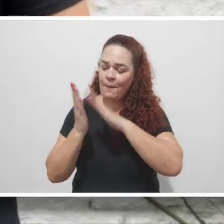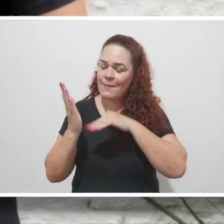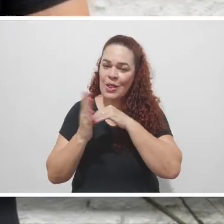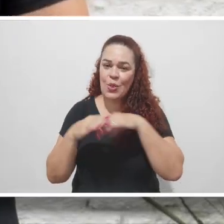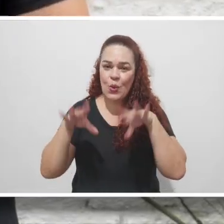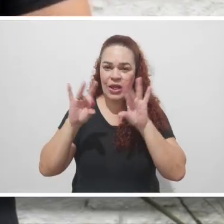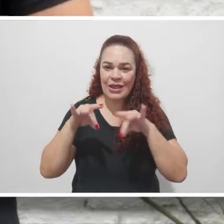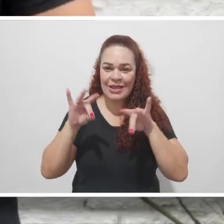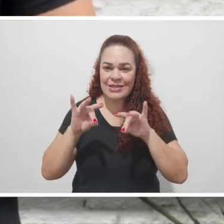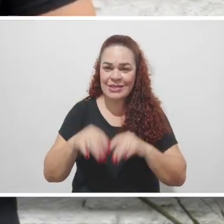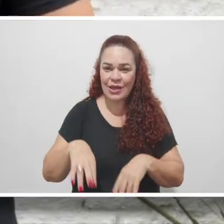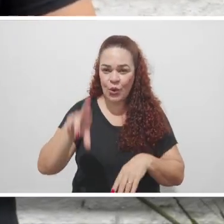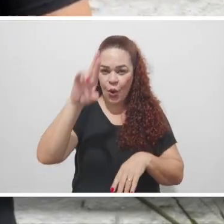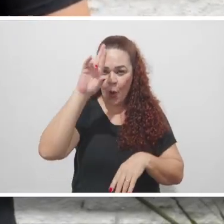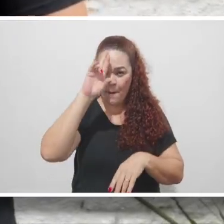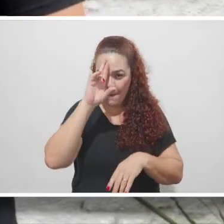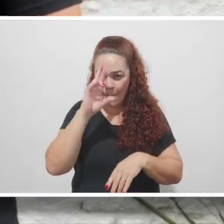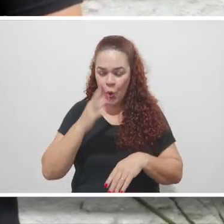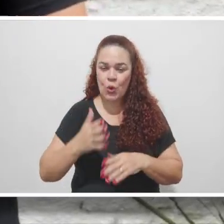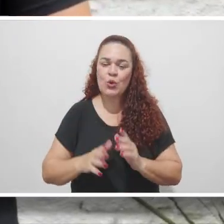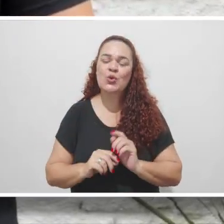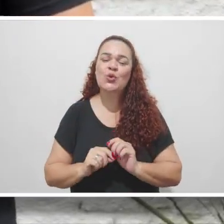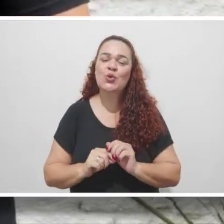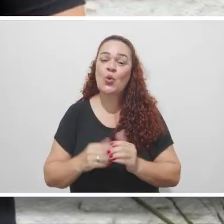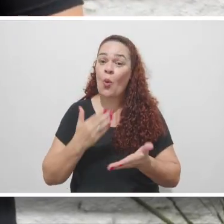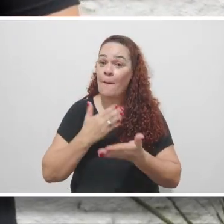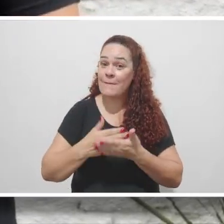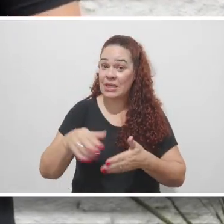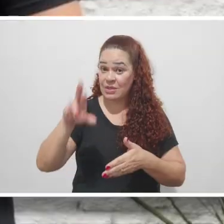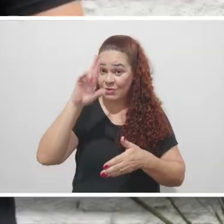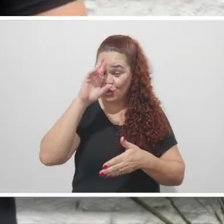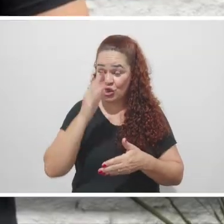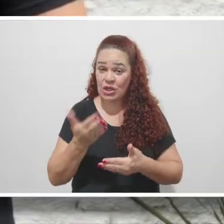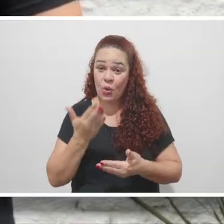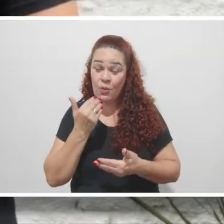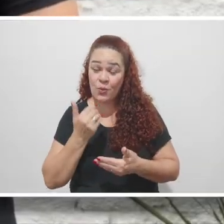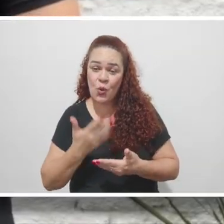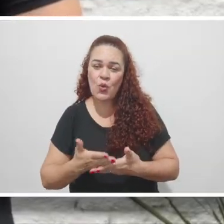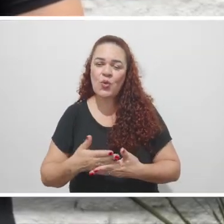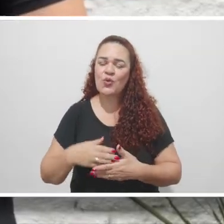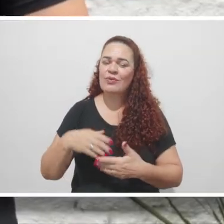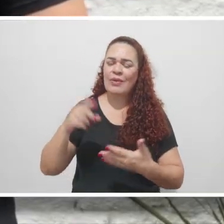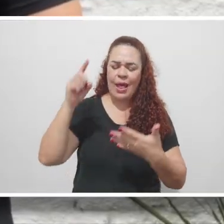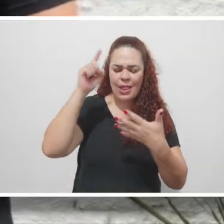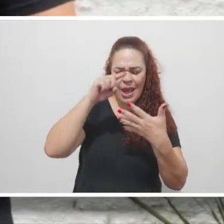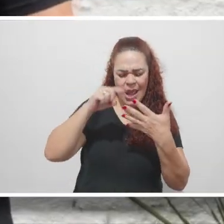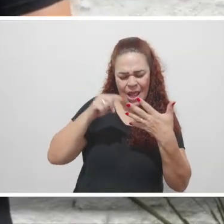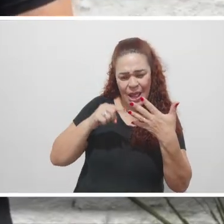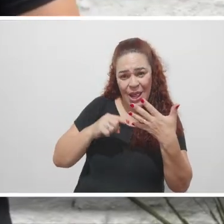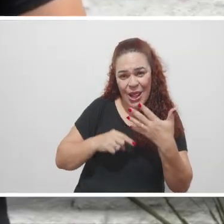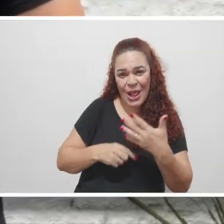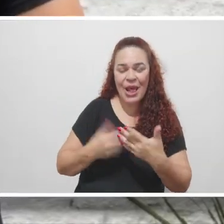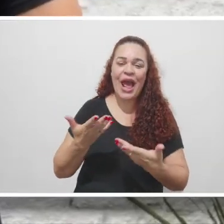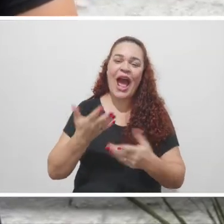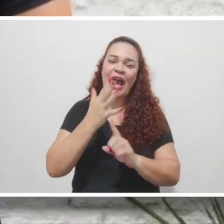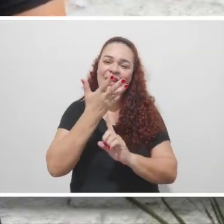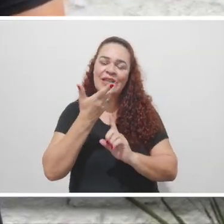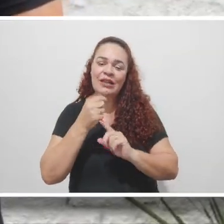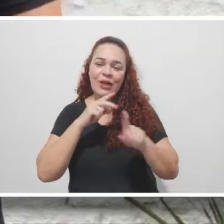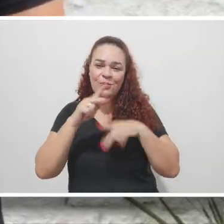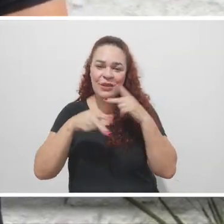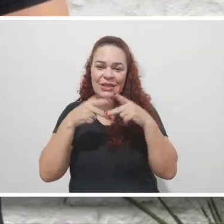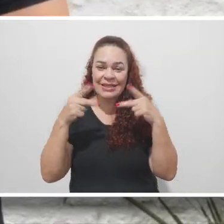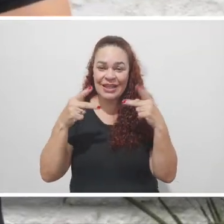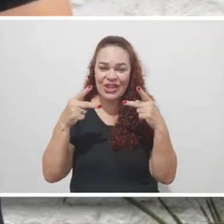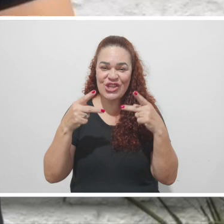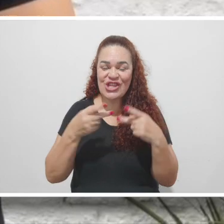gingerbread, pintura em tecido, almoço no Café Ferrovia a partir do meio-dia, feira gastronômica, feira de artesanato, com muitas lembrancinhas